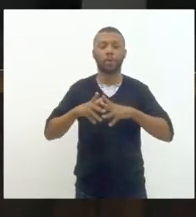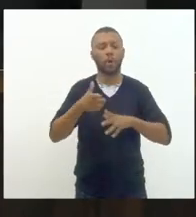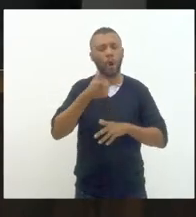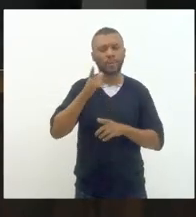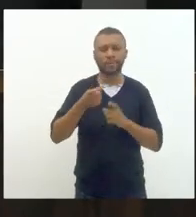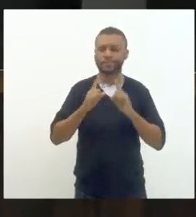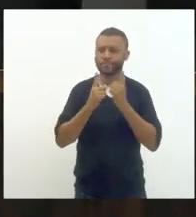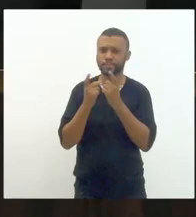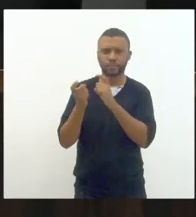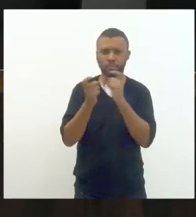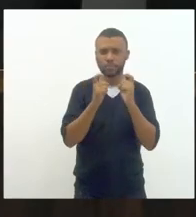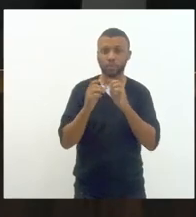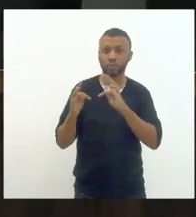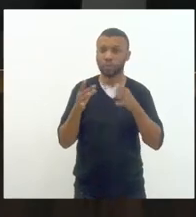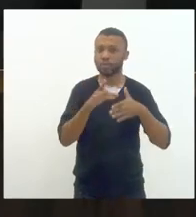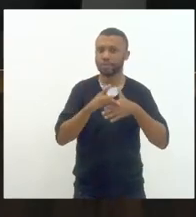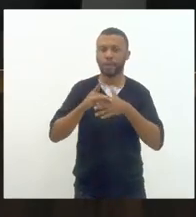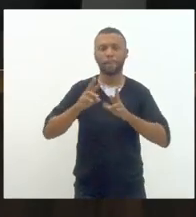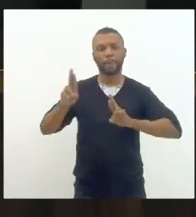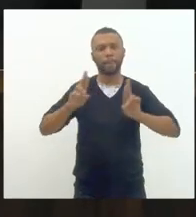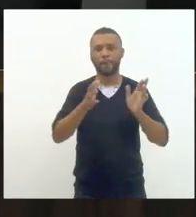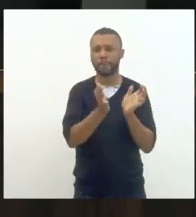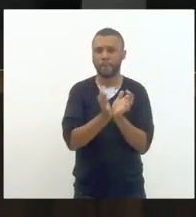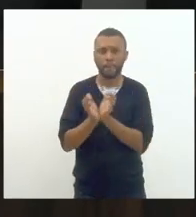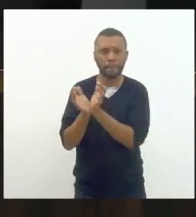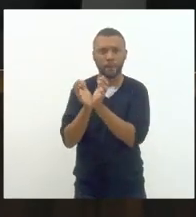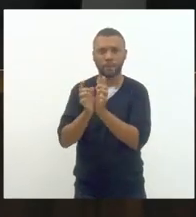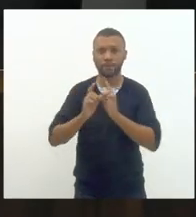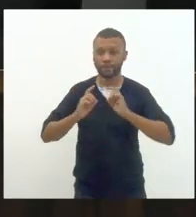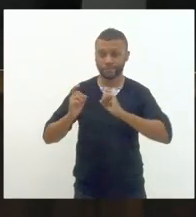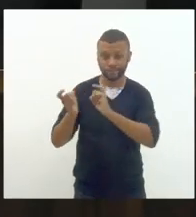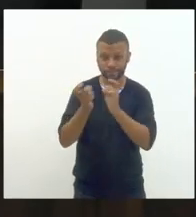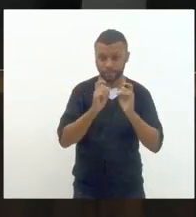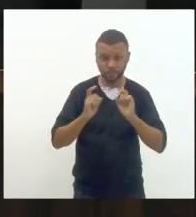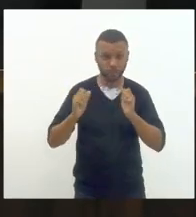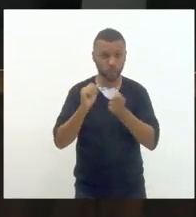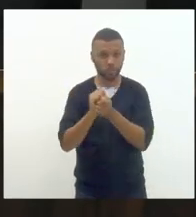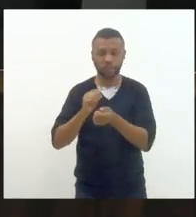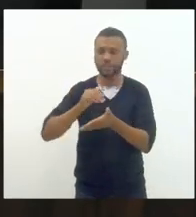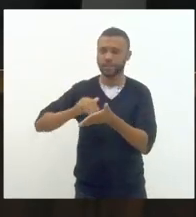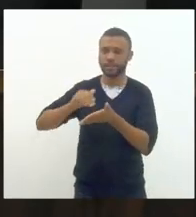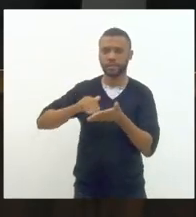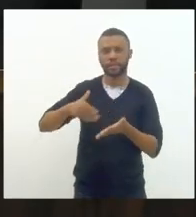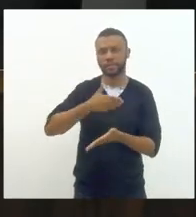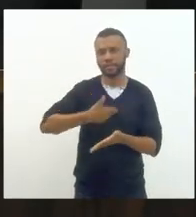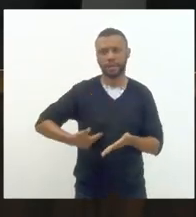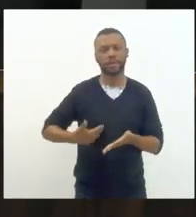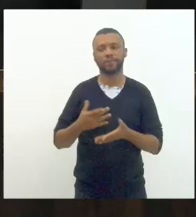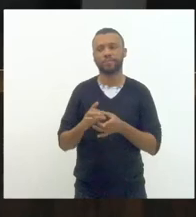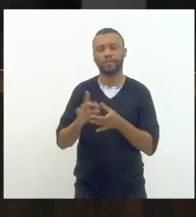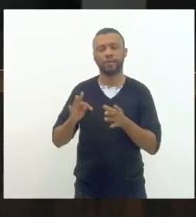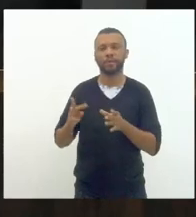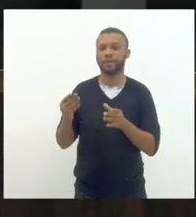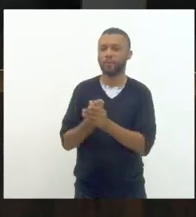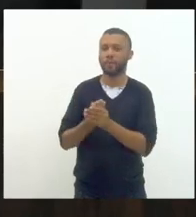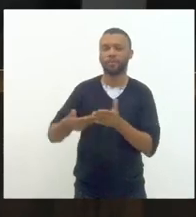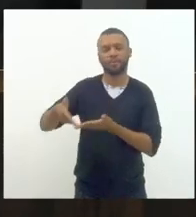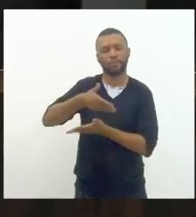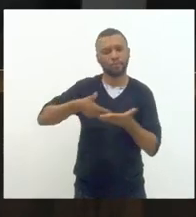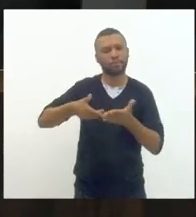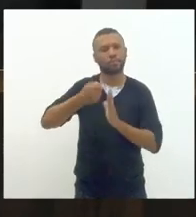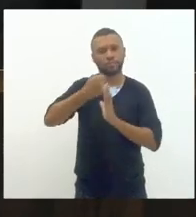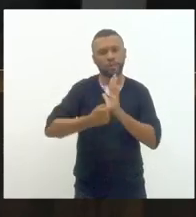ontem com todos os representantes de classe, fizemos a reunião com a Secretaria de Estado, de uma maneira muito democrática, chegamos a um